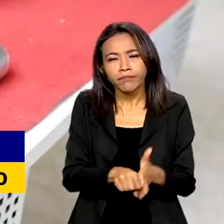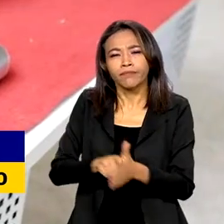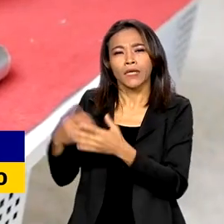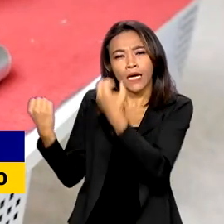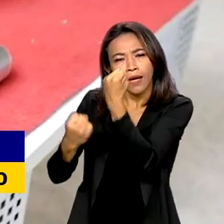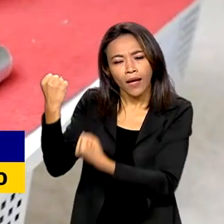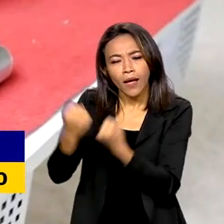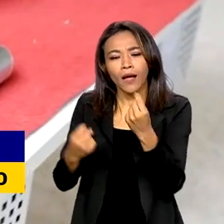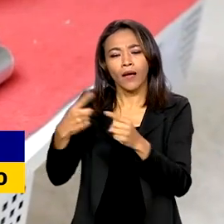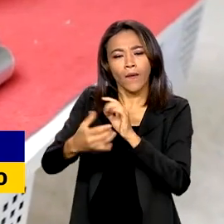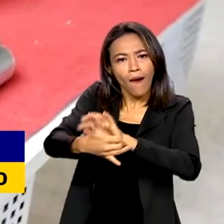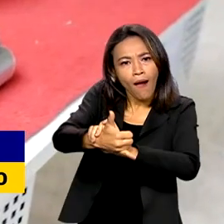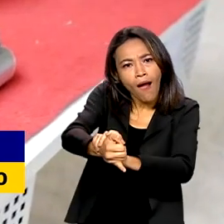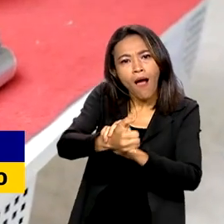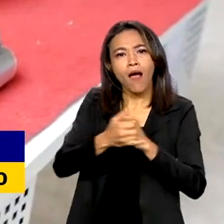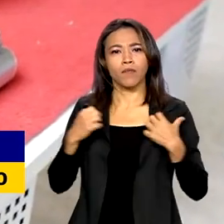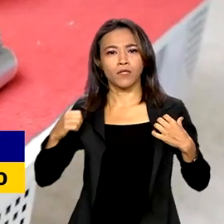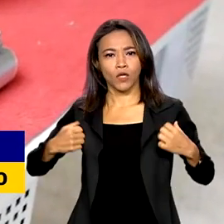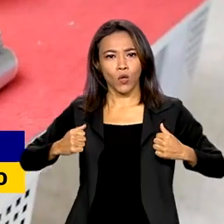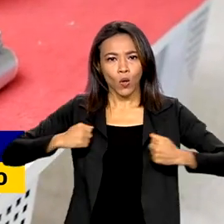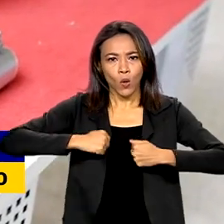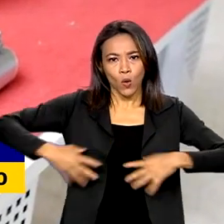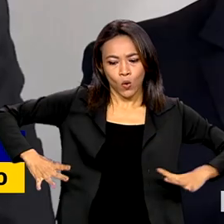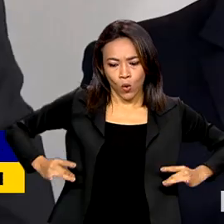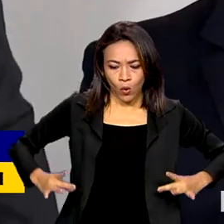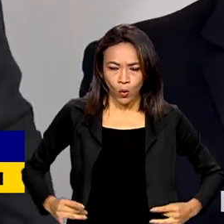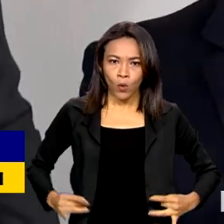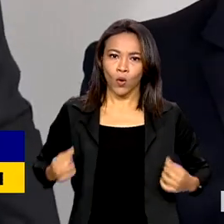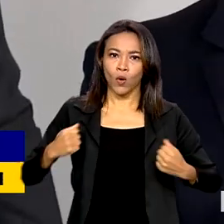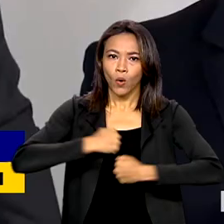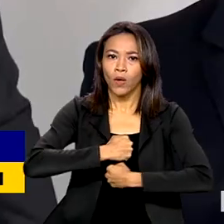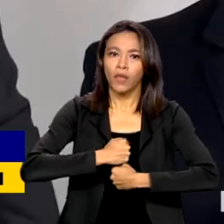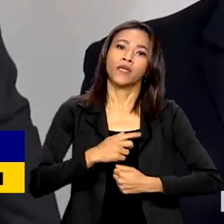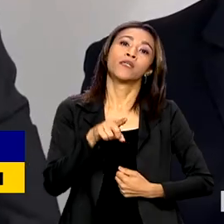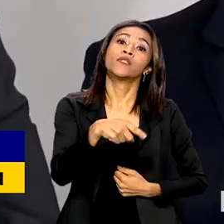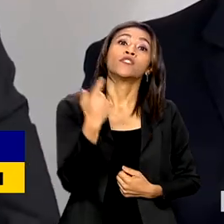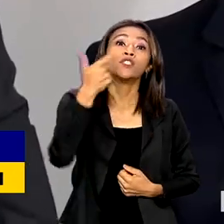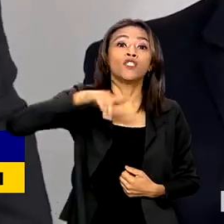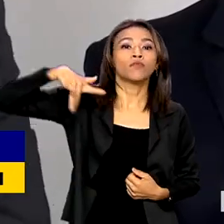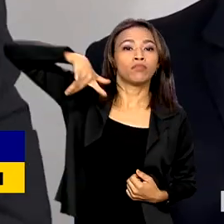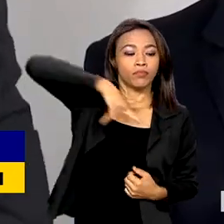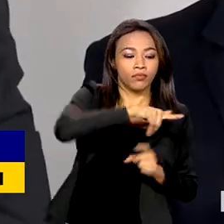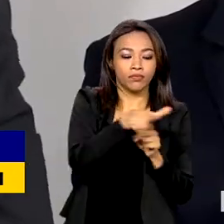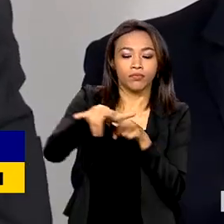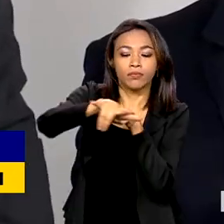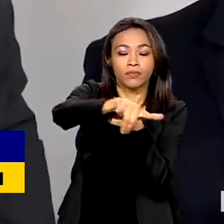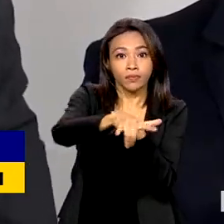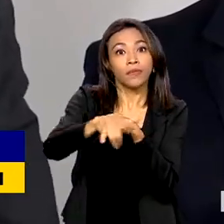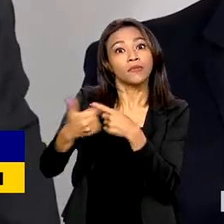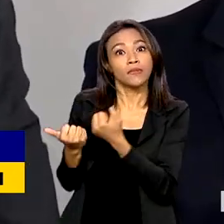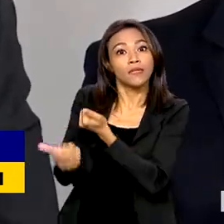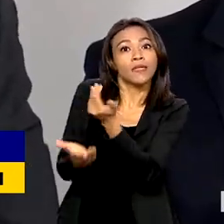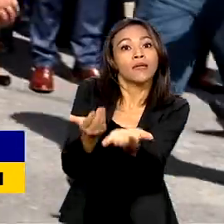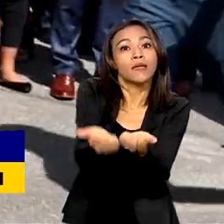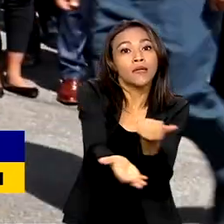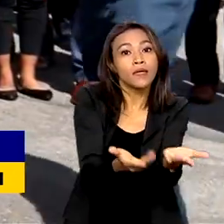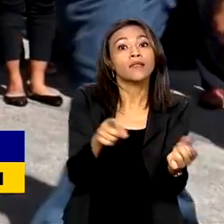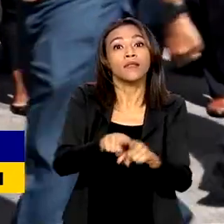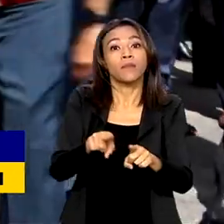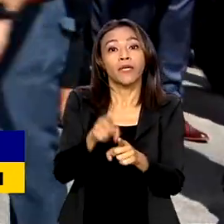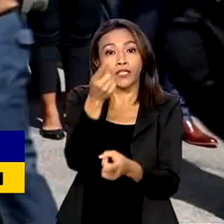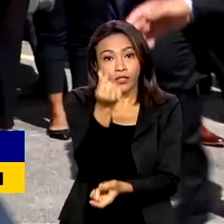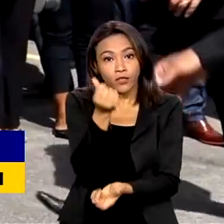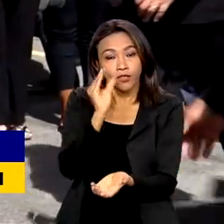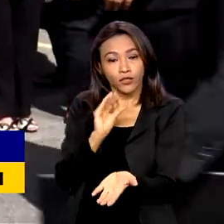armas munições coletes e drones o ministro da Justiça também está repassando aos Estados dinheiro proveniente